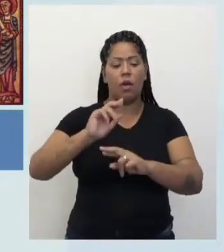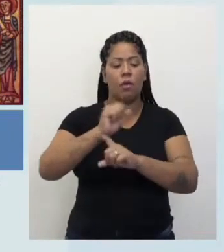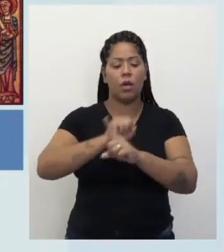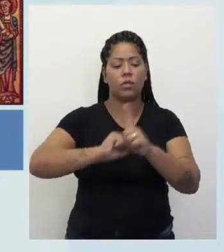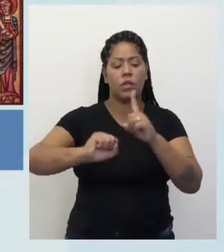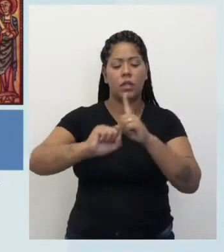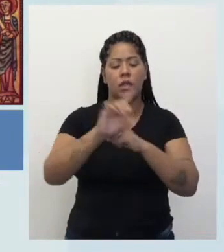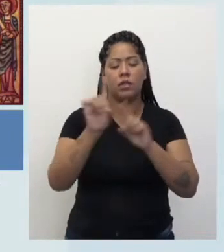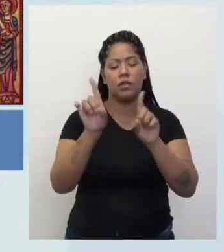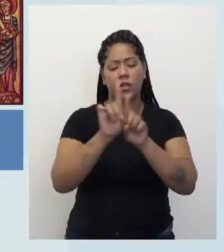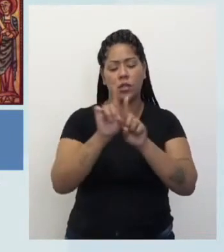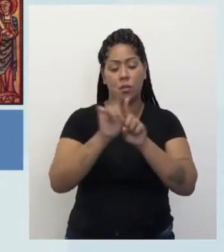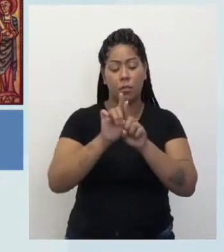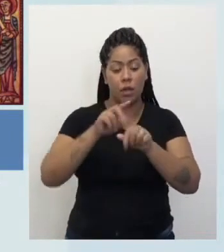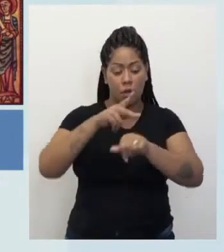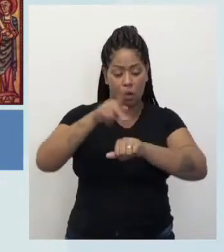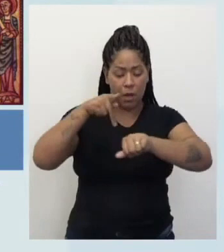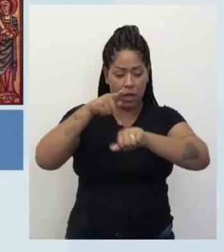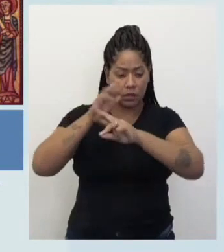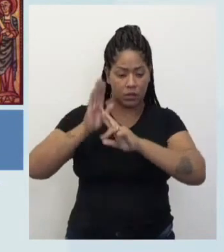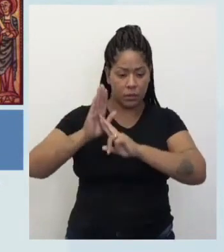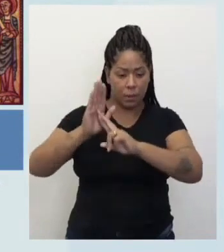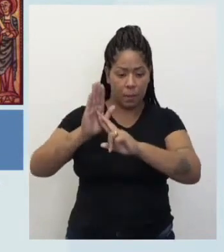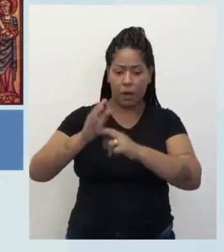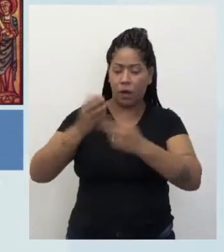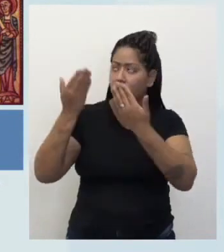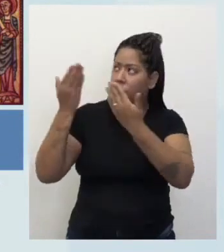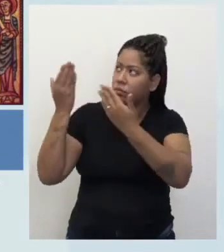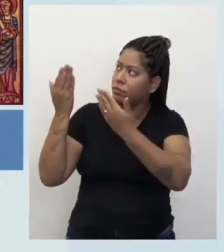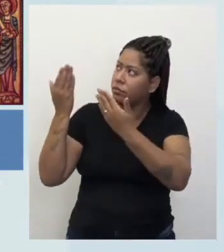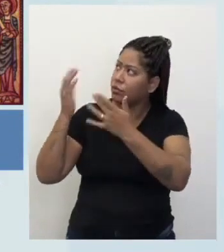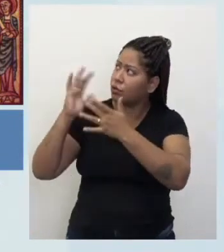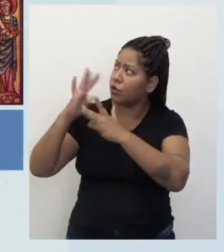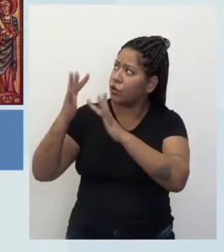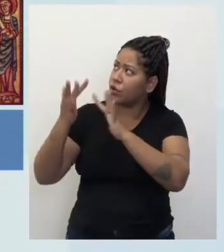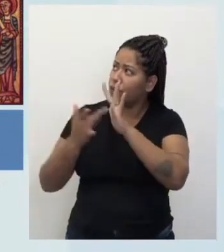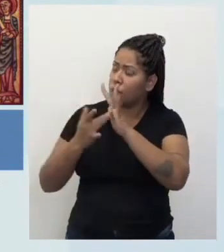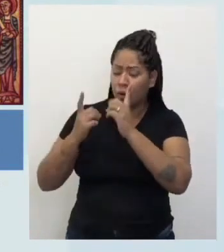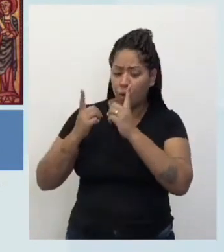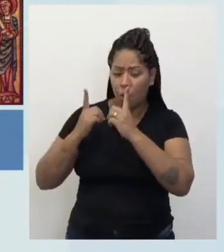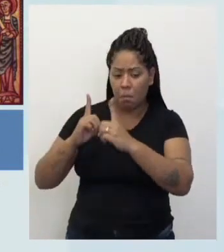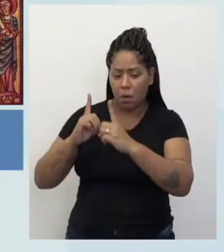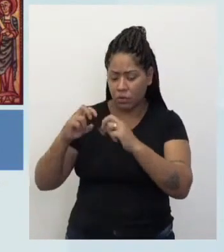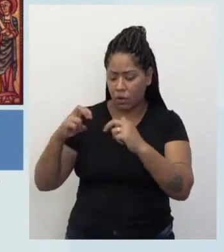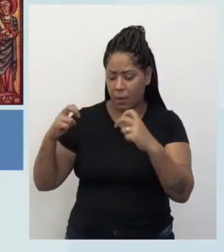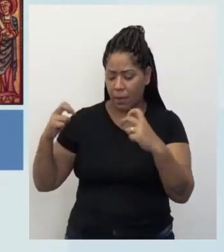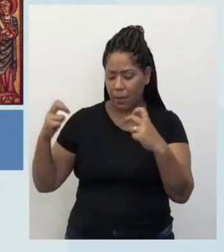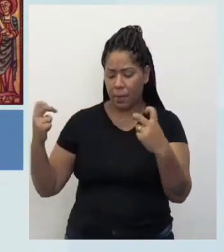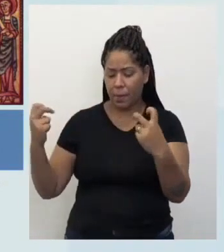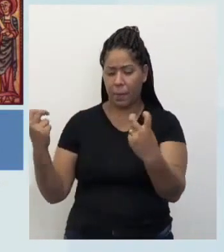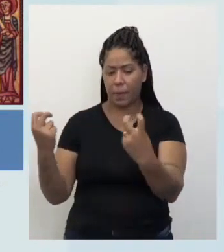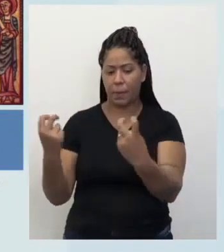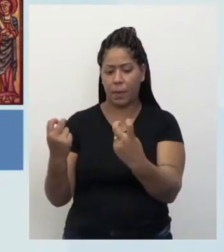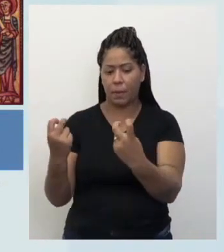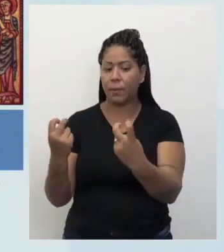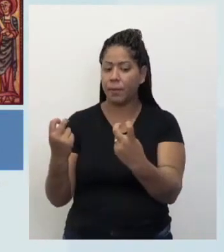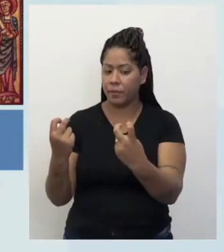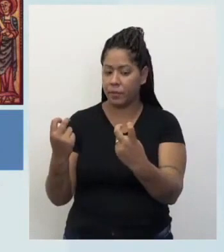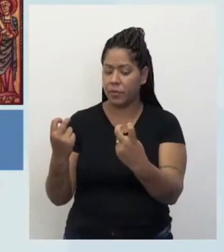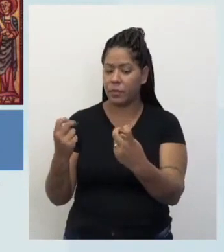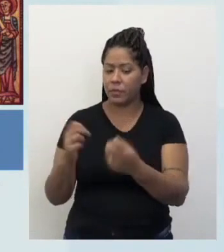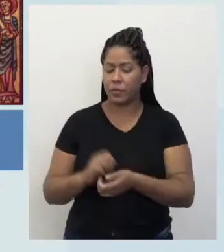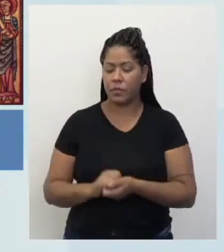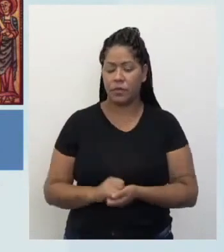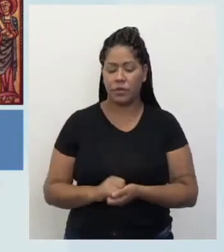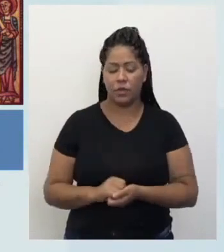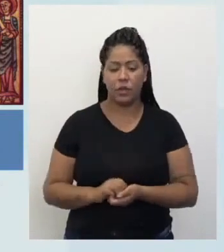que vão representar a mesma coisa, Jesus e os 12 apóstolos. A da direita é super conhecida, né, que é a Última